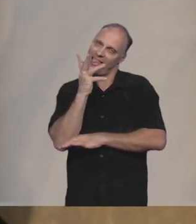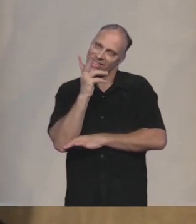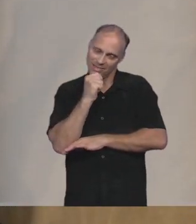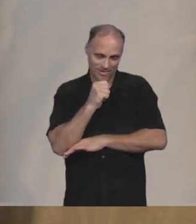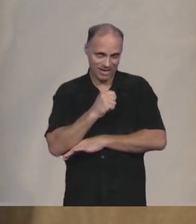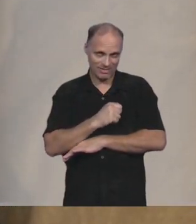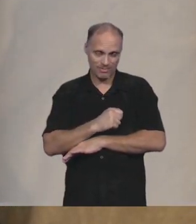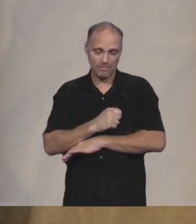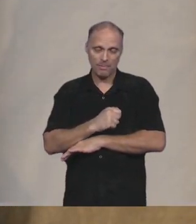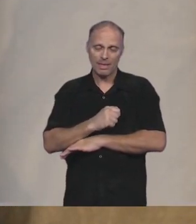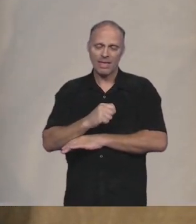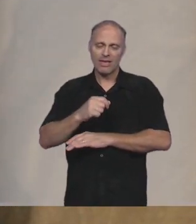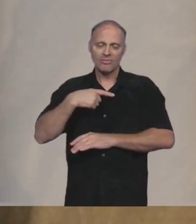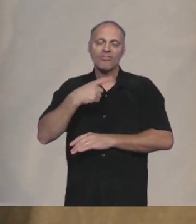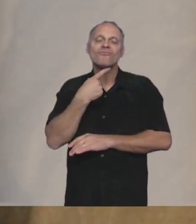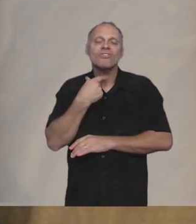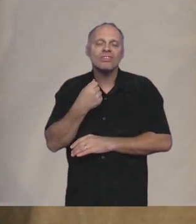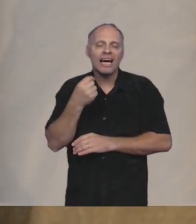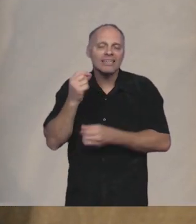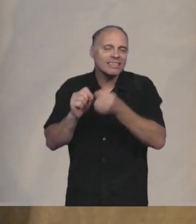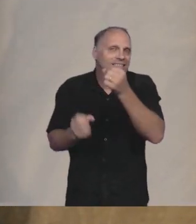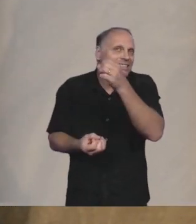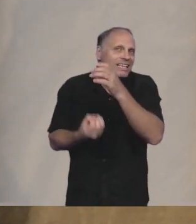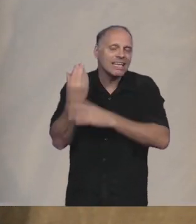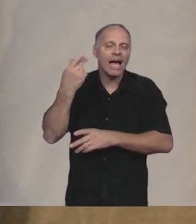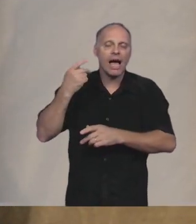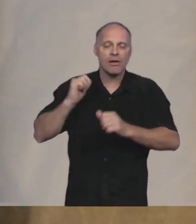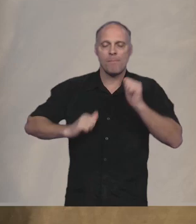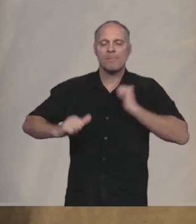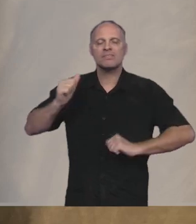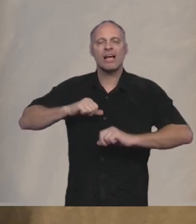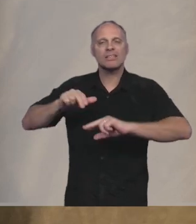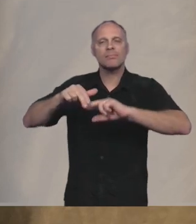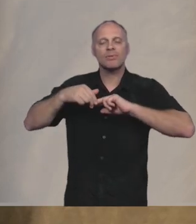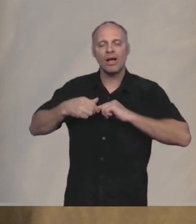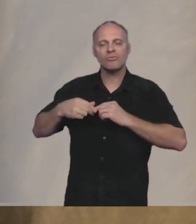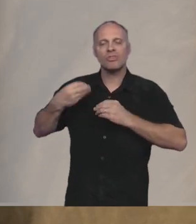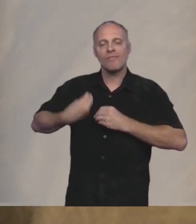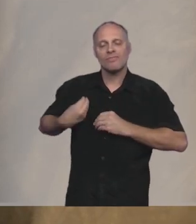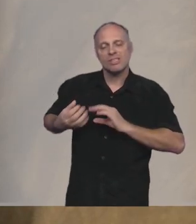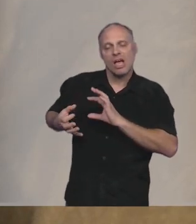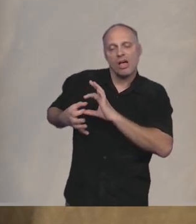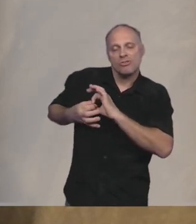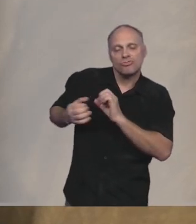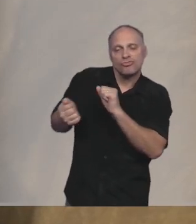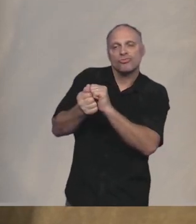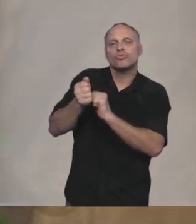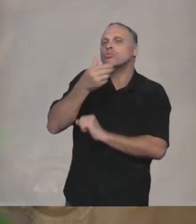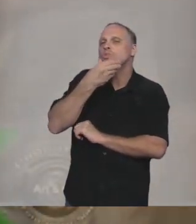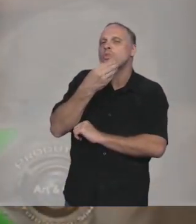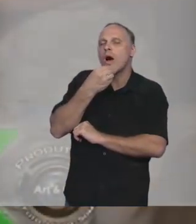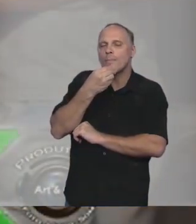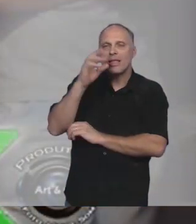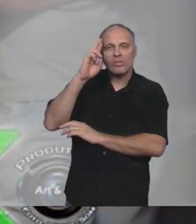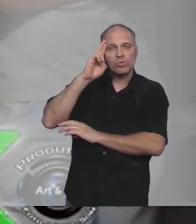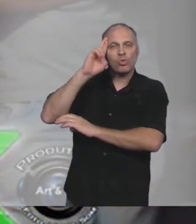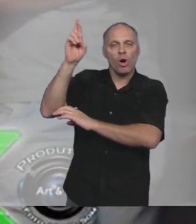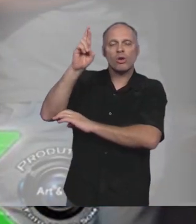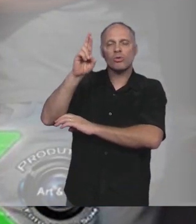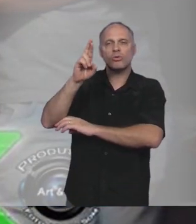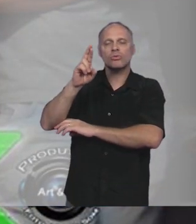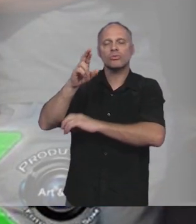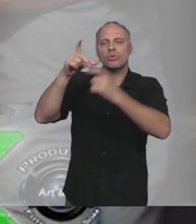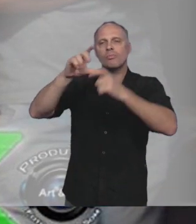de um convívio que eu tive com um senhor que era dono de uma chácara na cidade entre